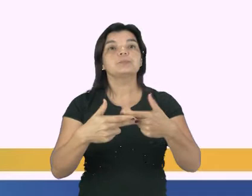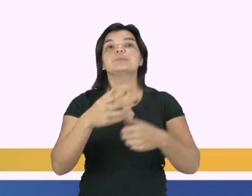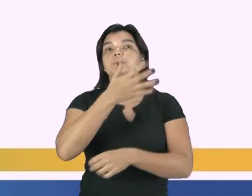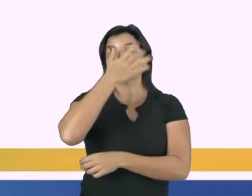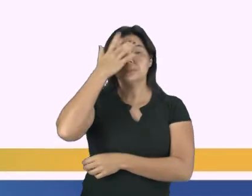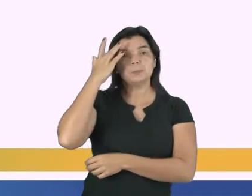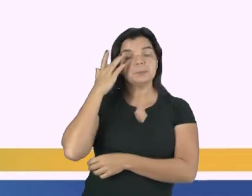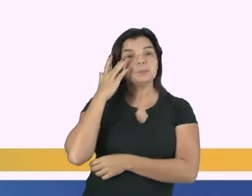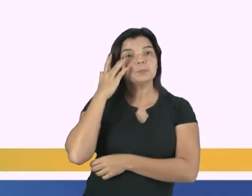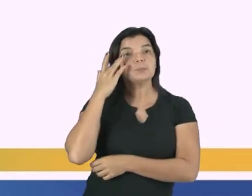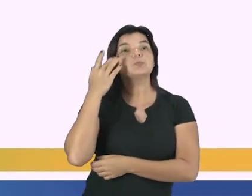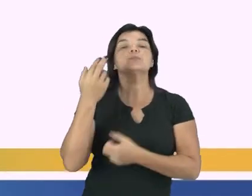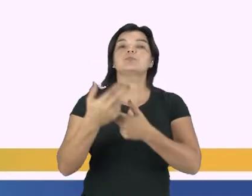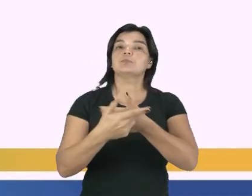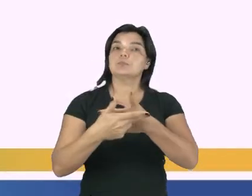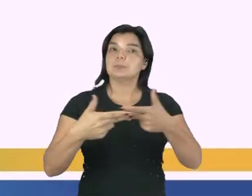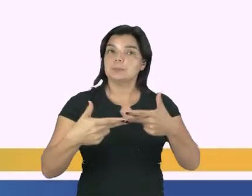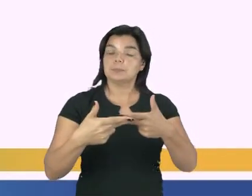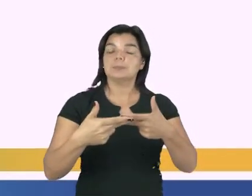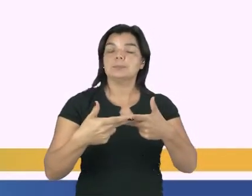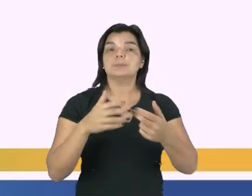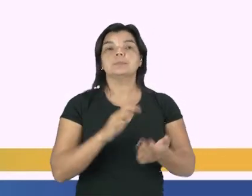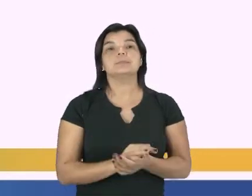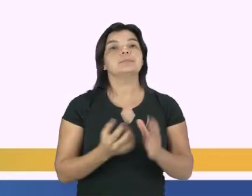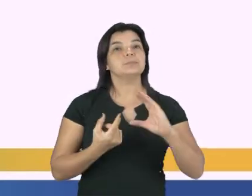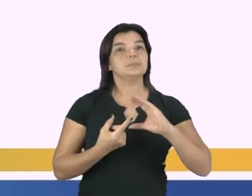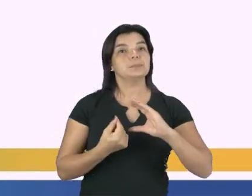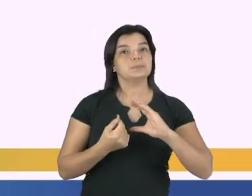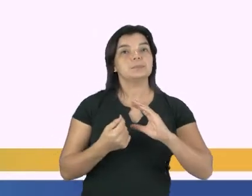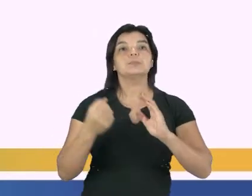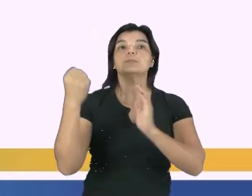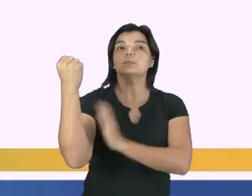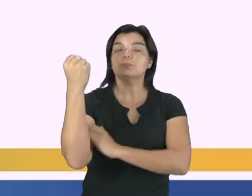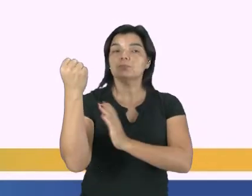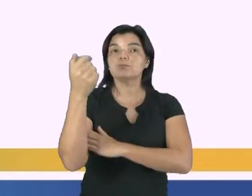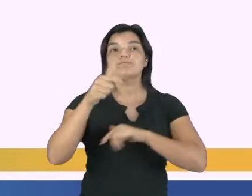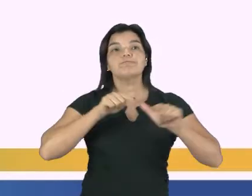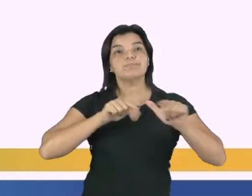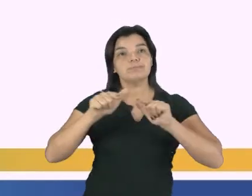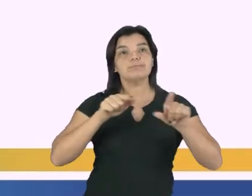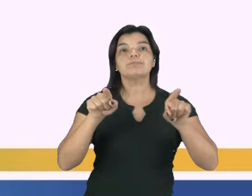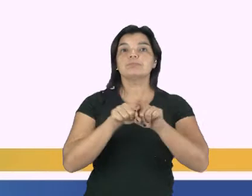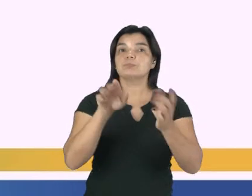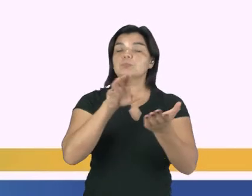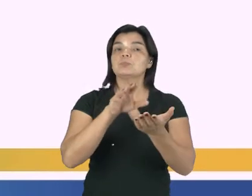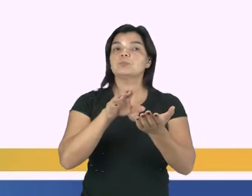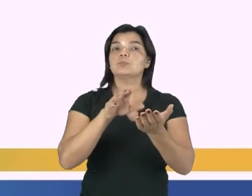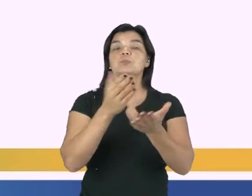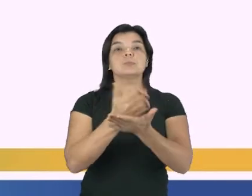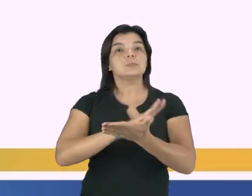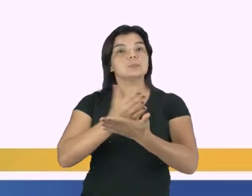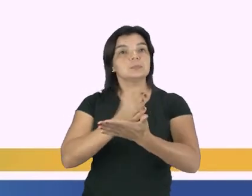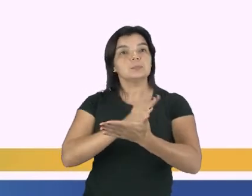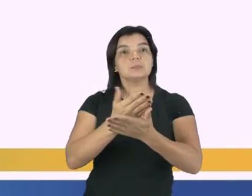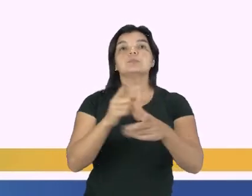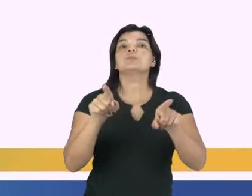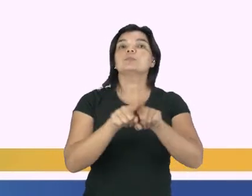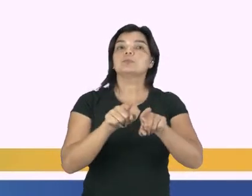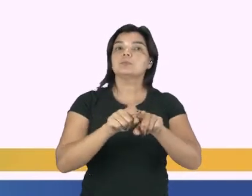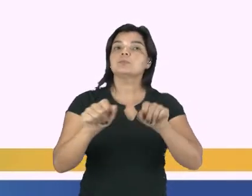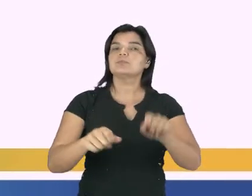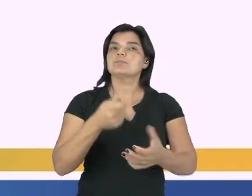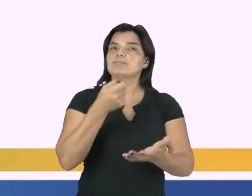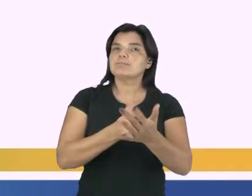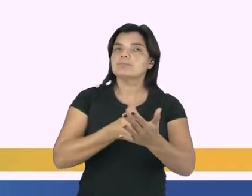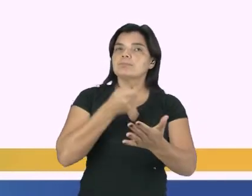produtos, também de pessoas, os bens, capitais e força de trabalho. Assim, a fronteira entre seus